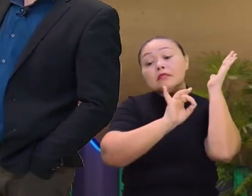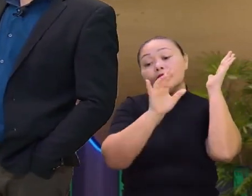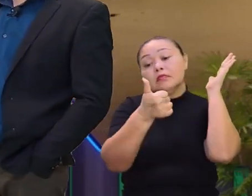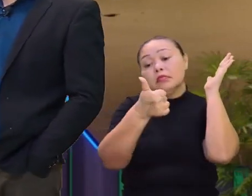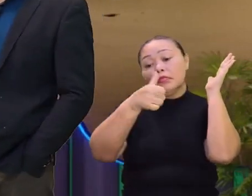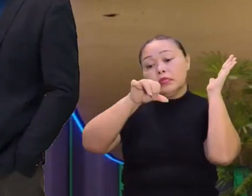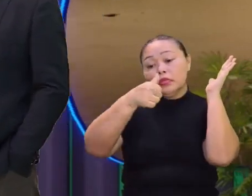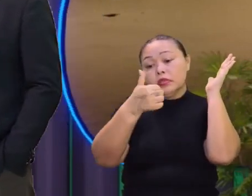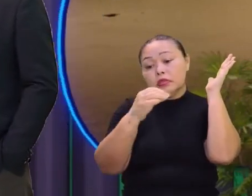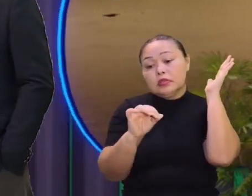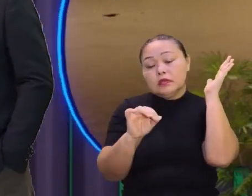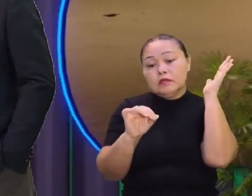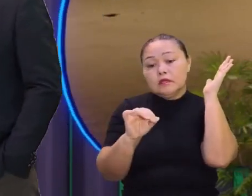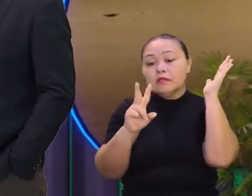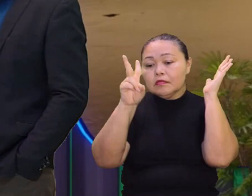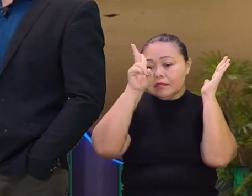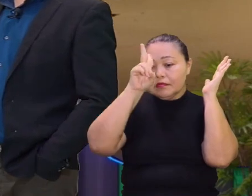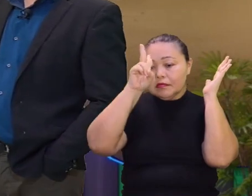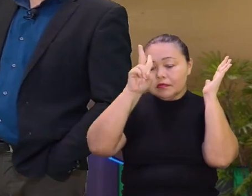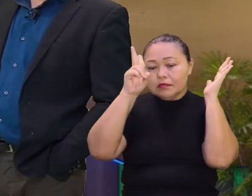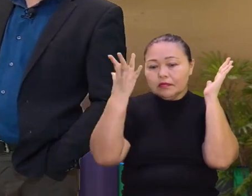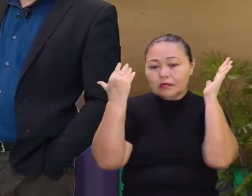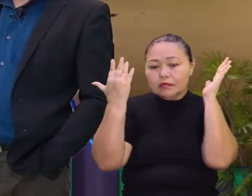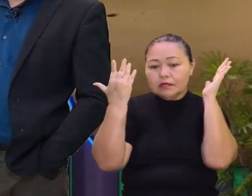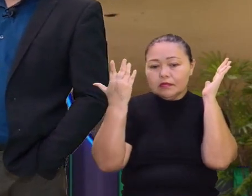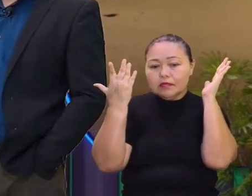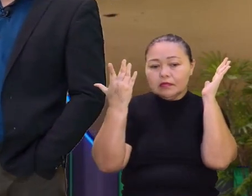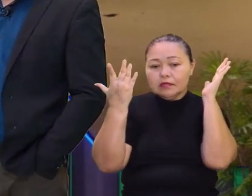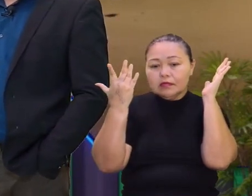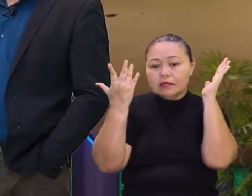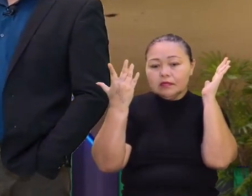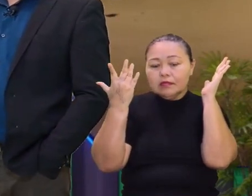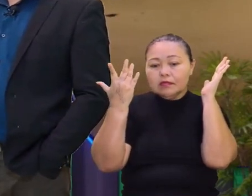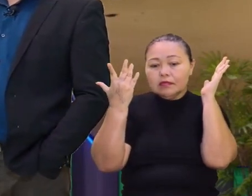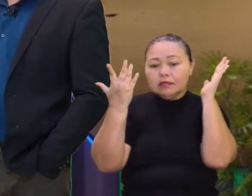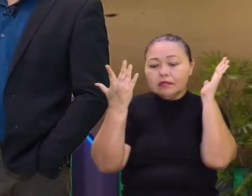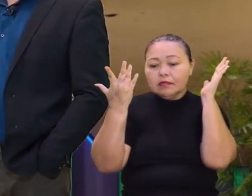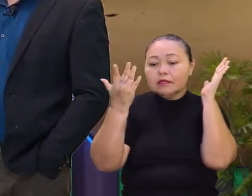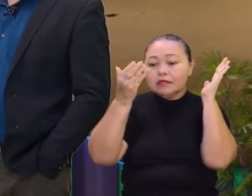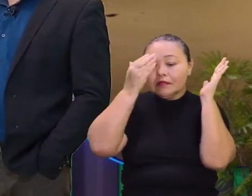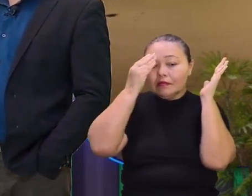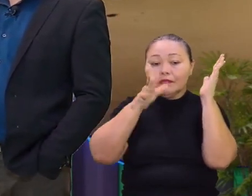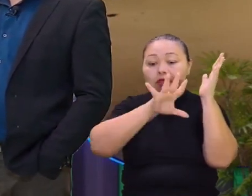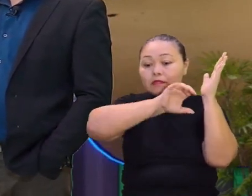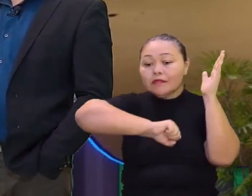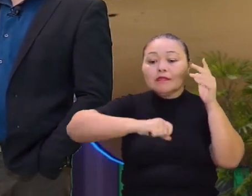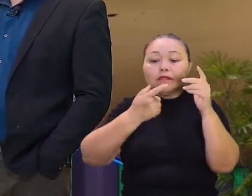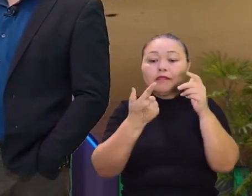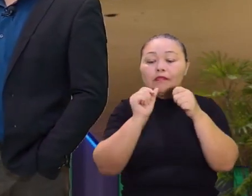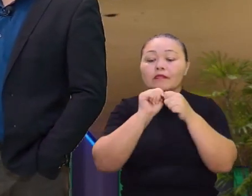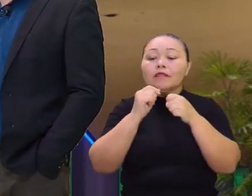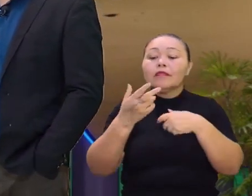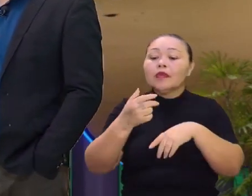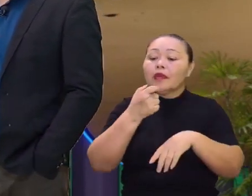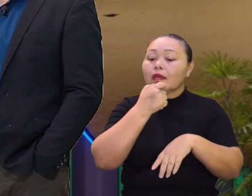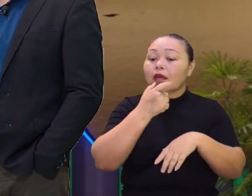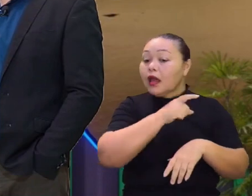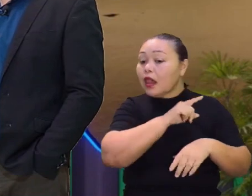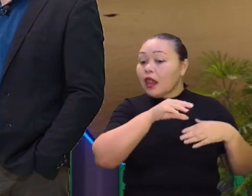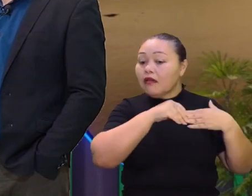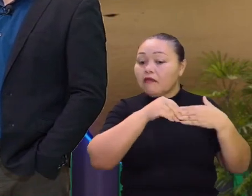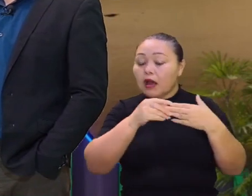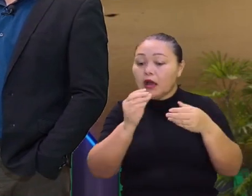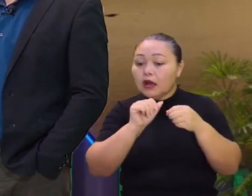que em 1910, lembra que a gente viu a questão lá, a biopirataria? Lembro. Os ingleses levaram lá para a